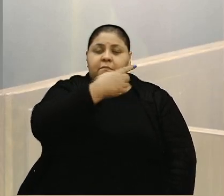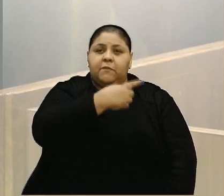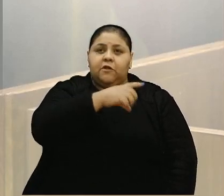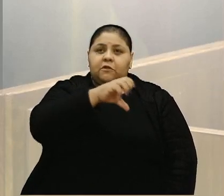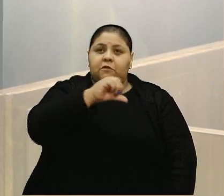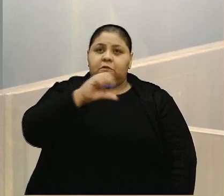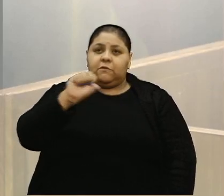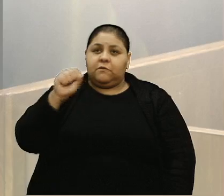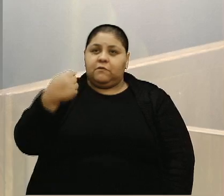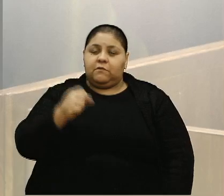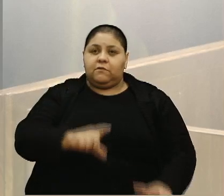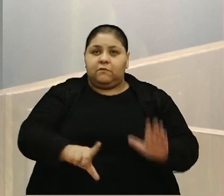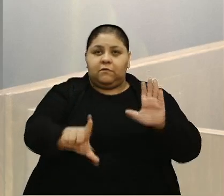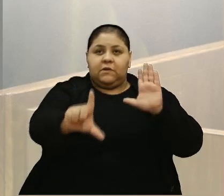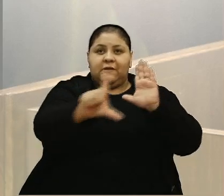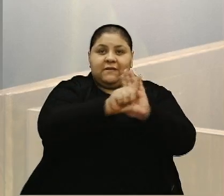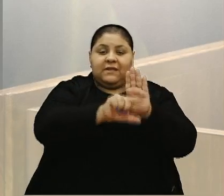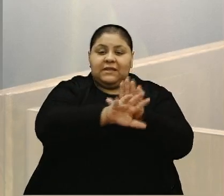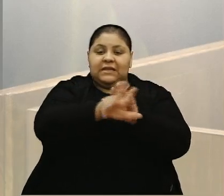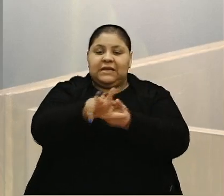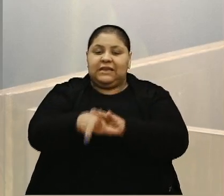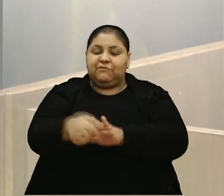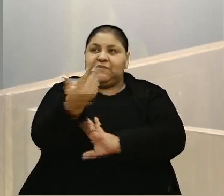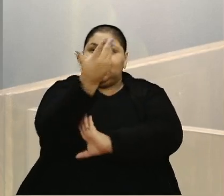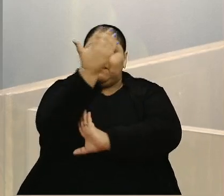9.605/1998, Lei de Crimes Ambientais.